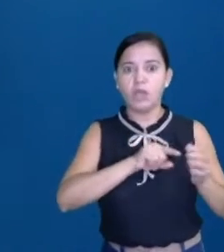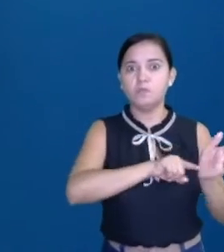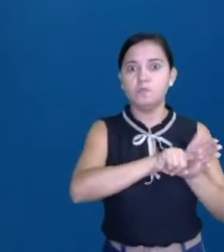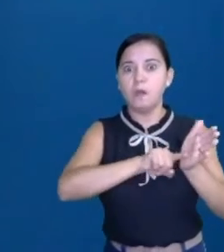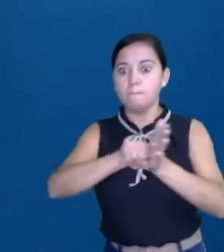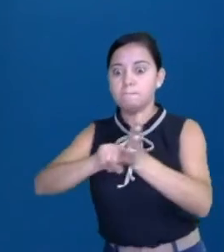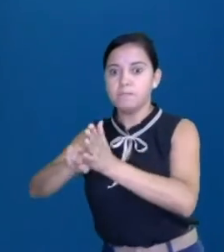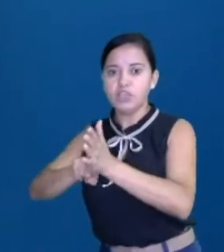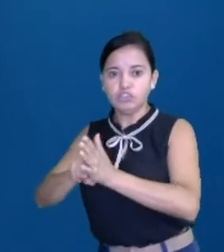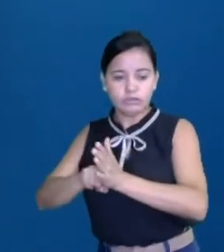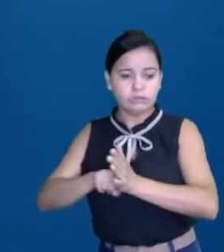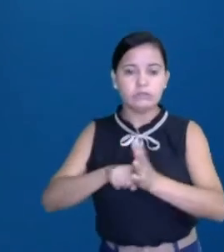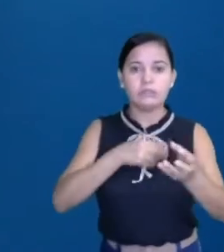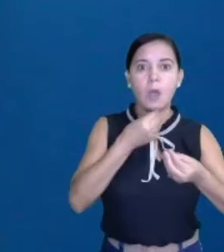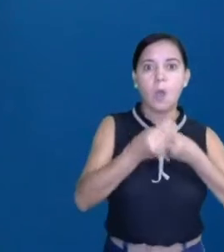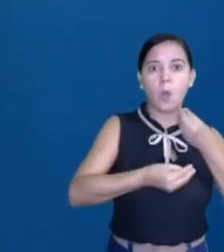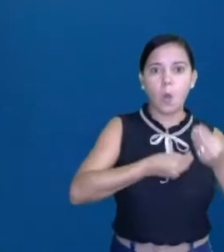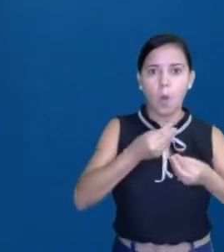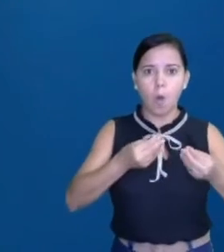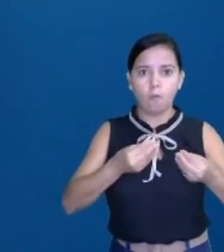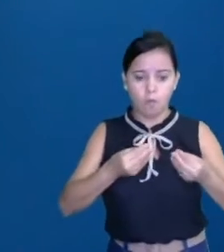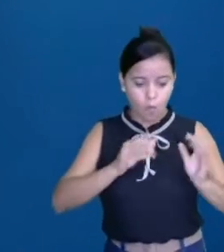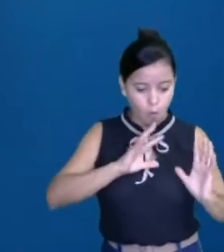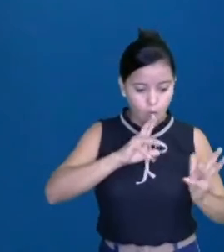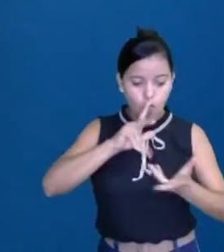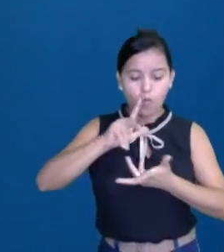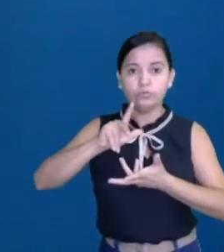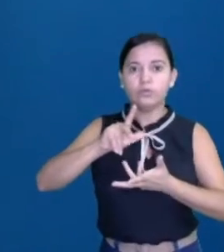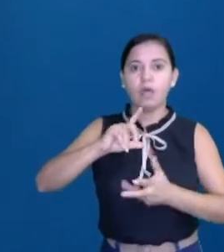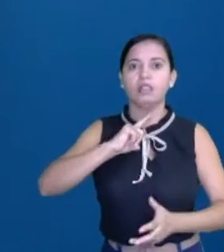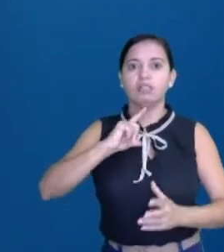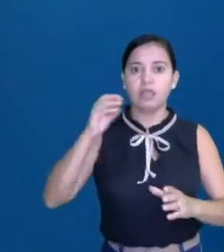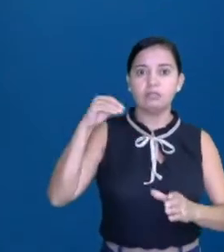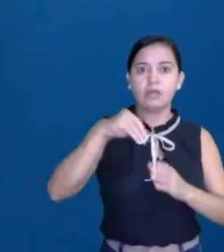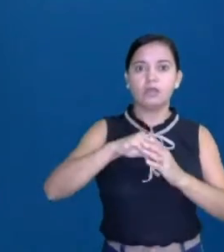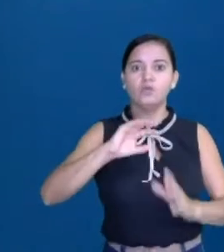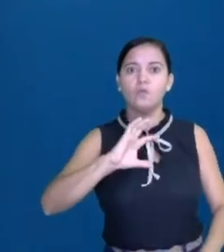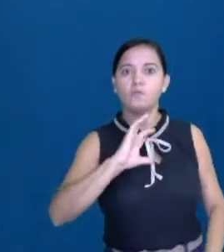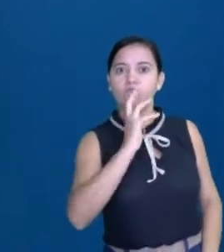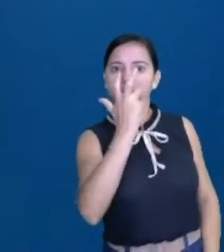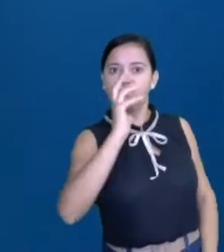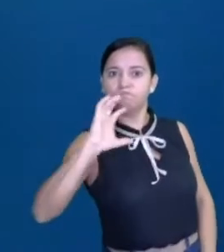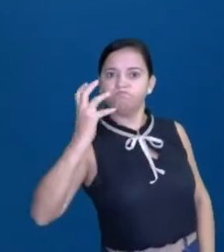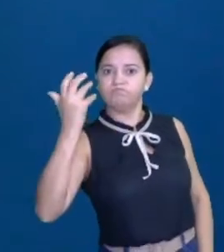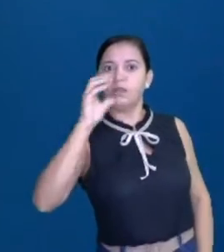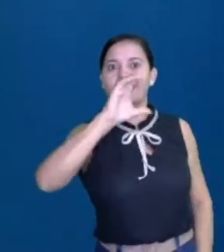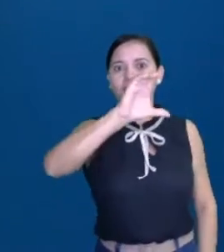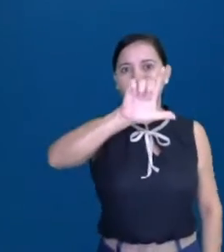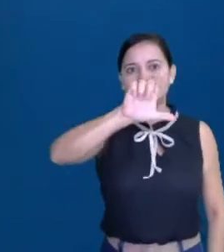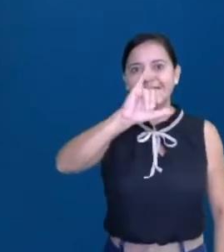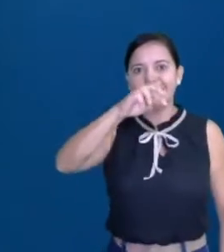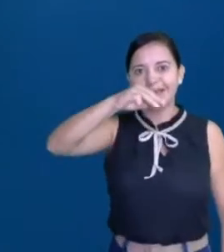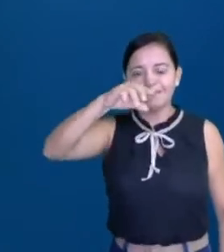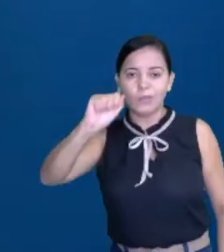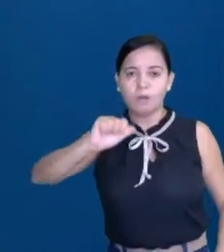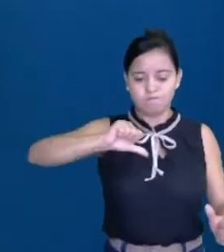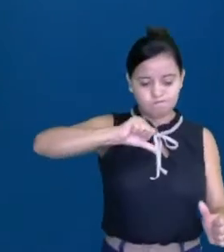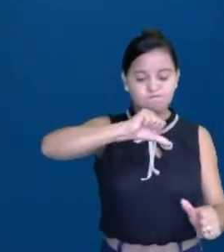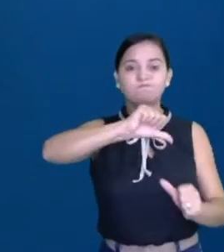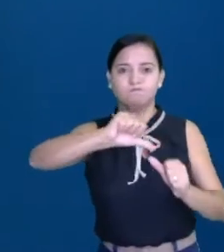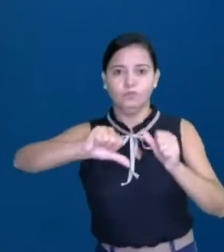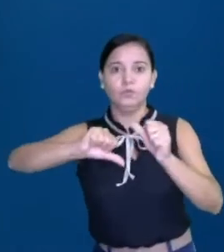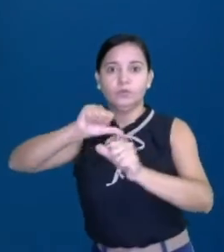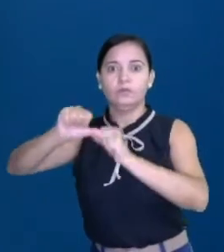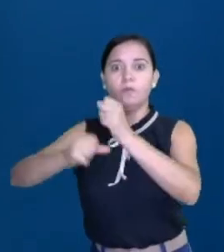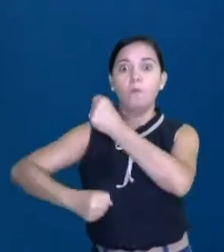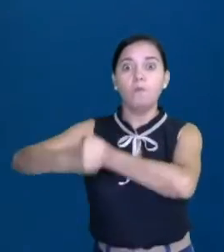levantamento das chamadas mudanças climáticas. E aí vê que coisa interessante, isso aqui são dados, para você ter ideia, da